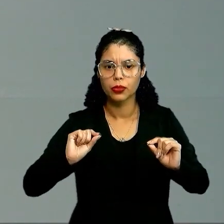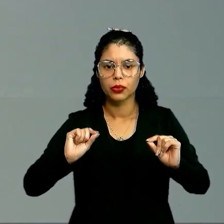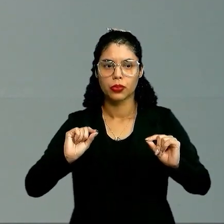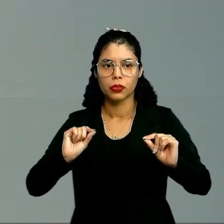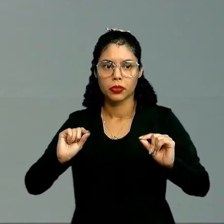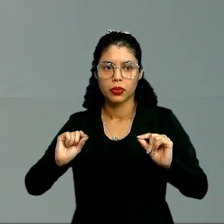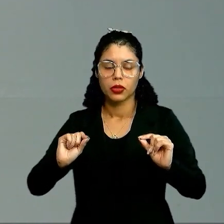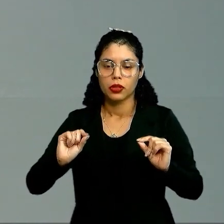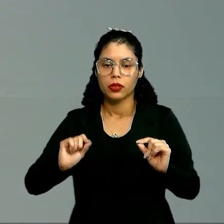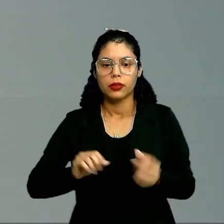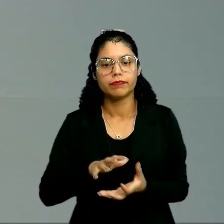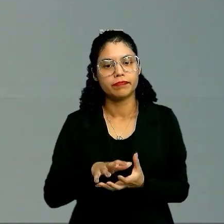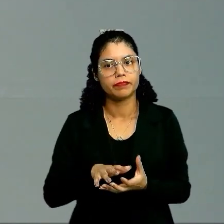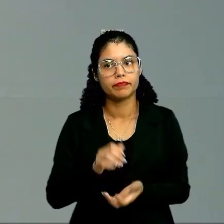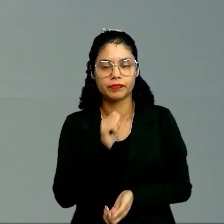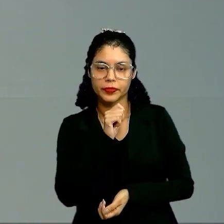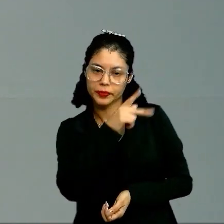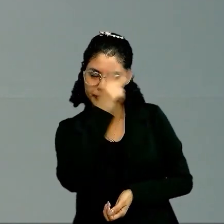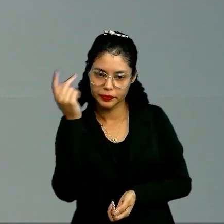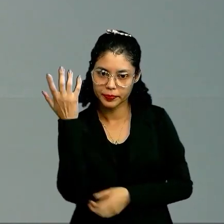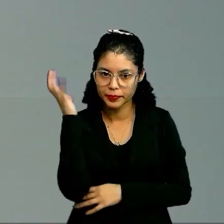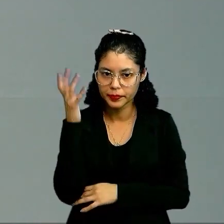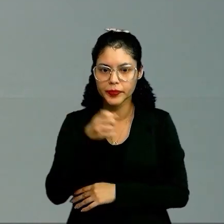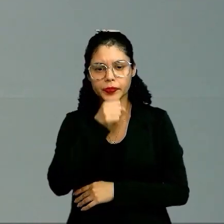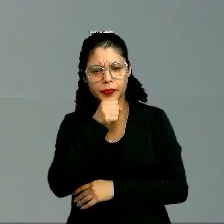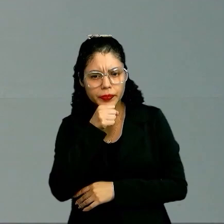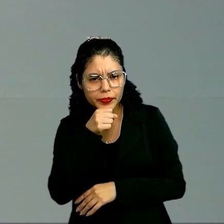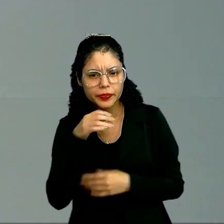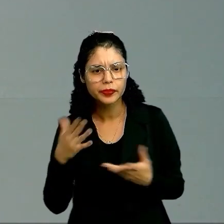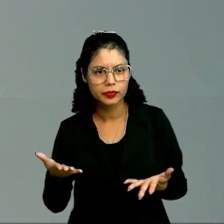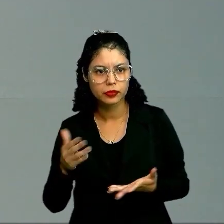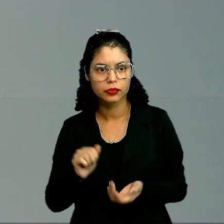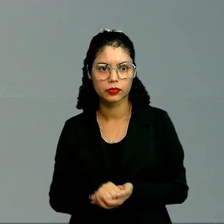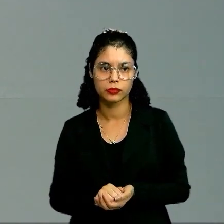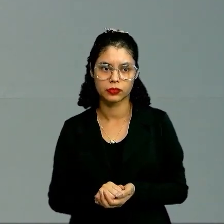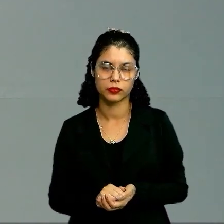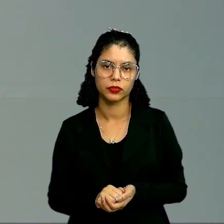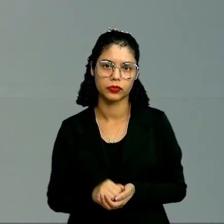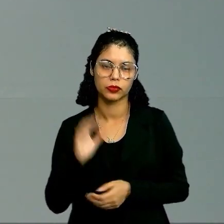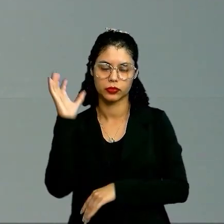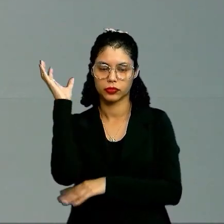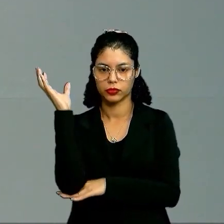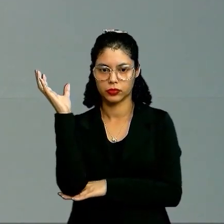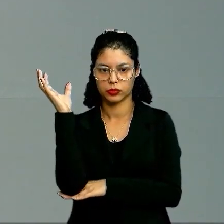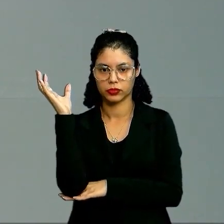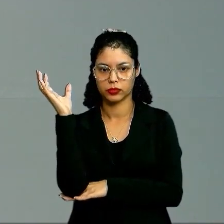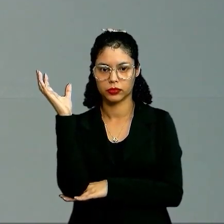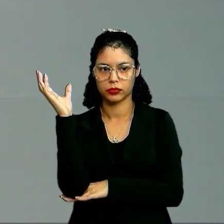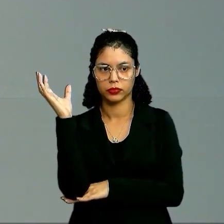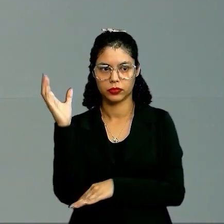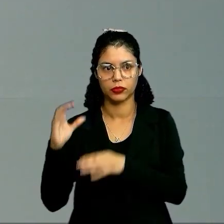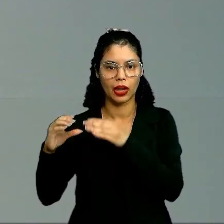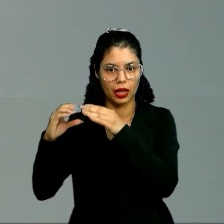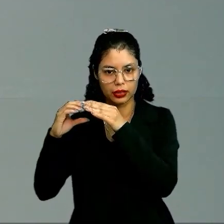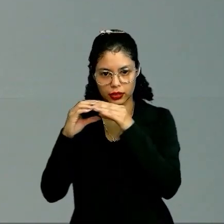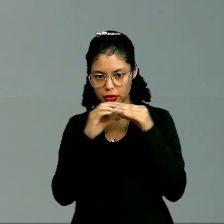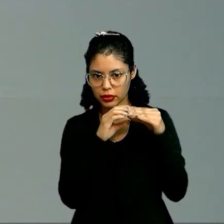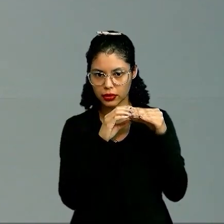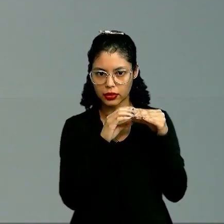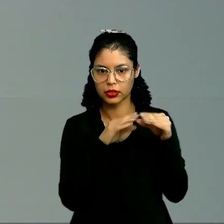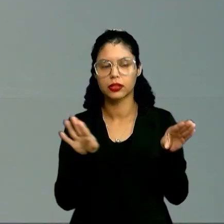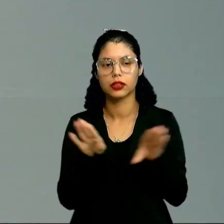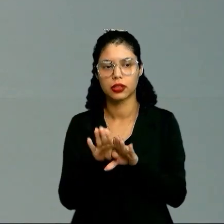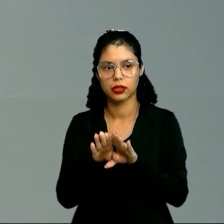Né? O envelhecimento. Por exemplo, uma pé de milho, né? Uma planta de milho, ele é uma planta